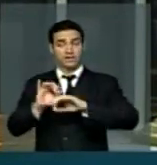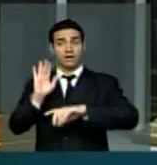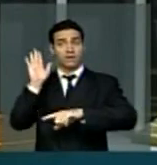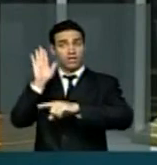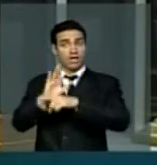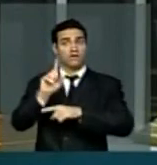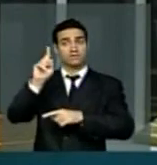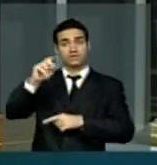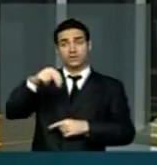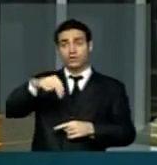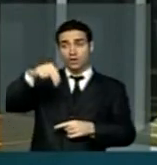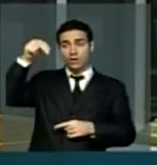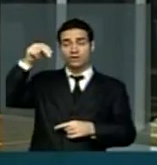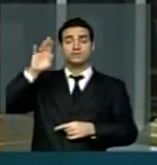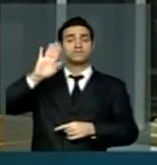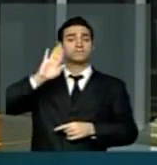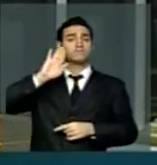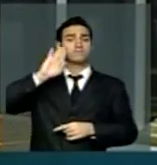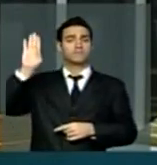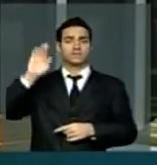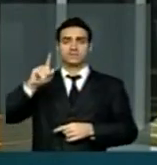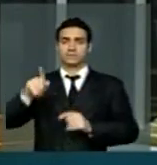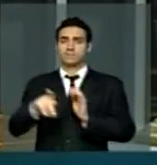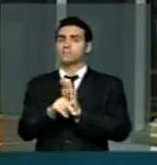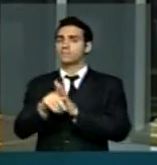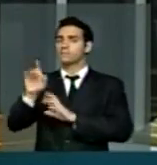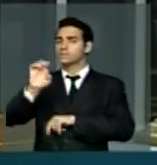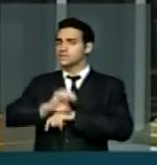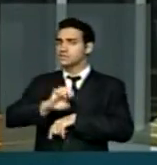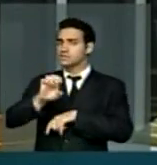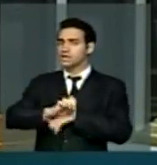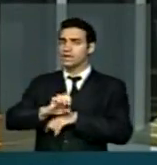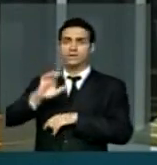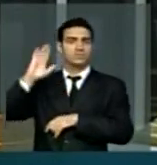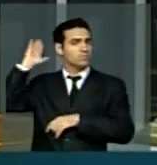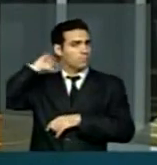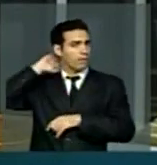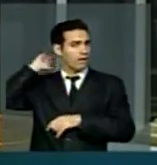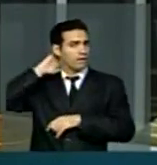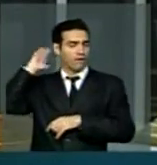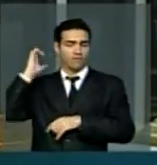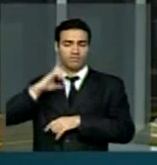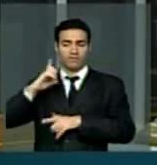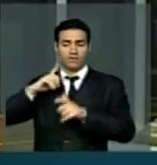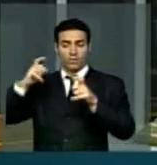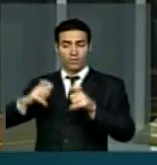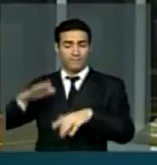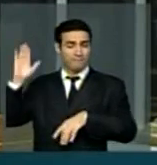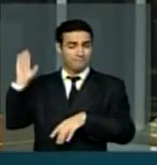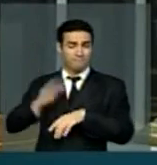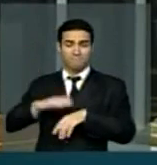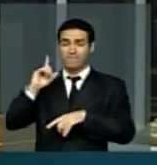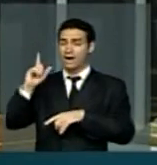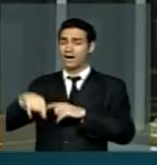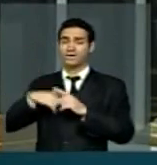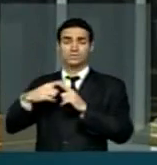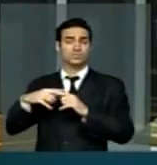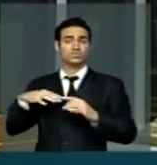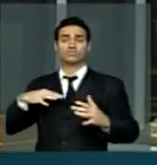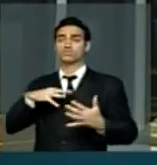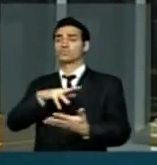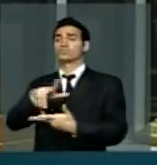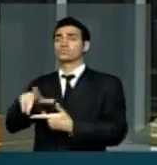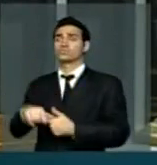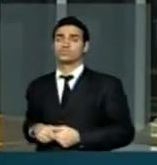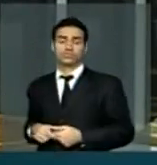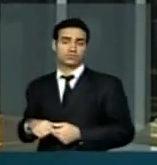a região norte, mas principalmente para o estado do Pará, que tem o maior número de assentamentos do mundo, do planeta,